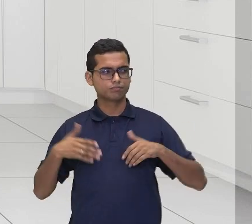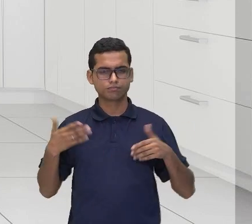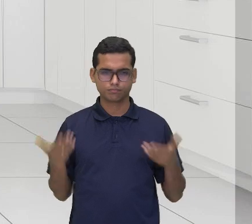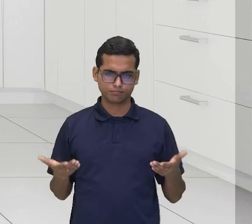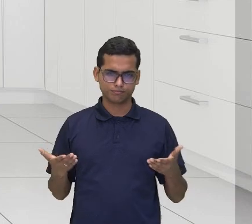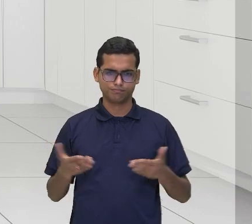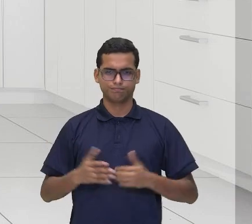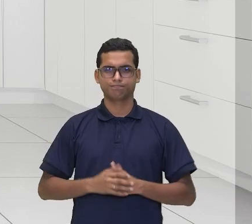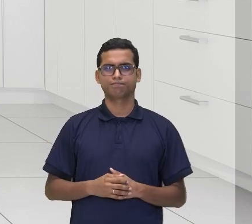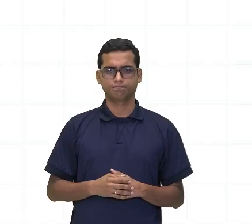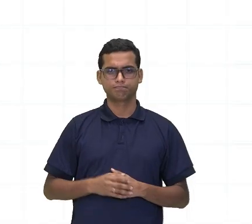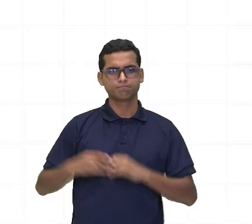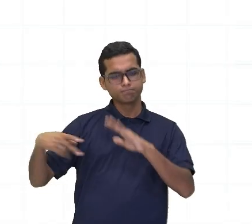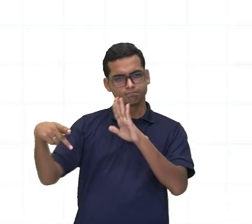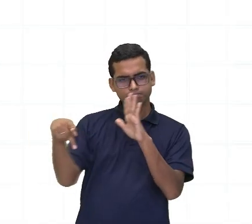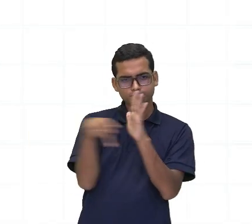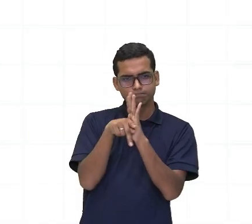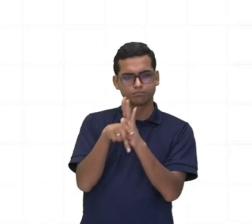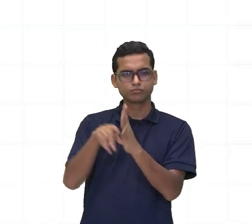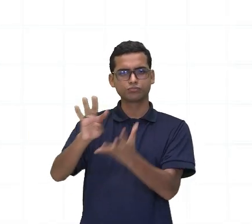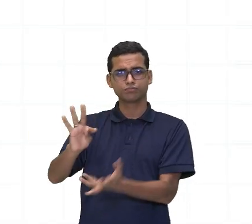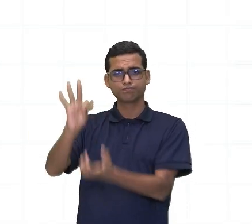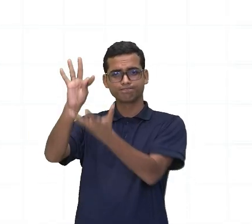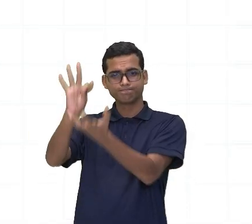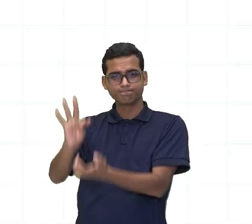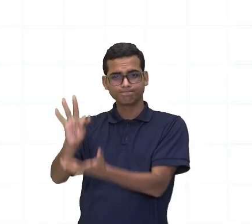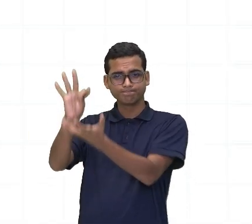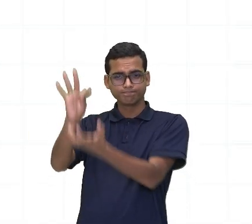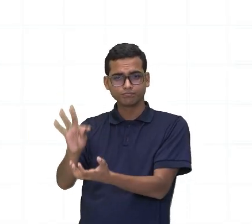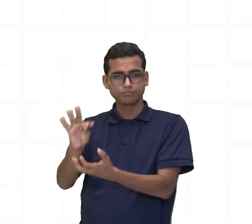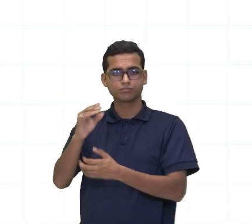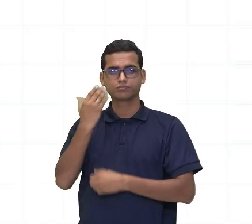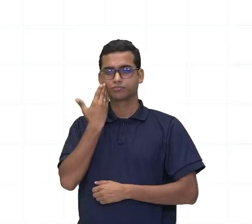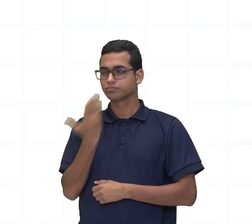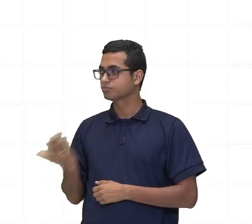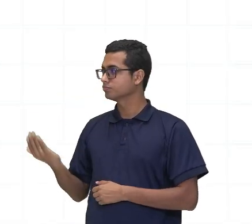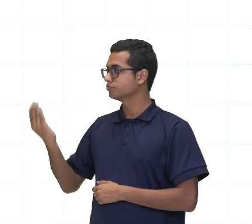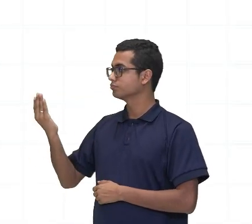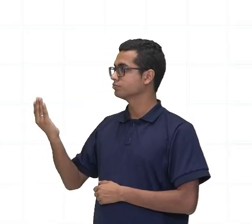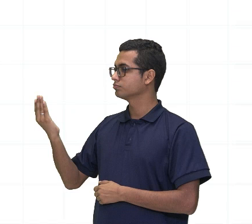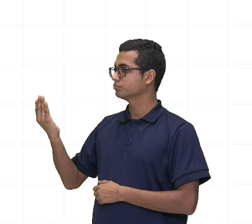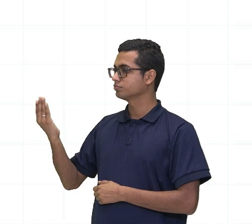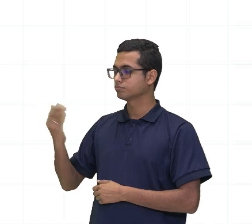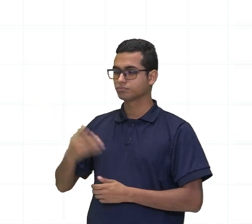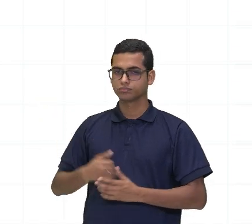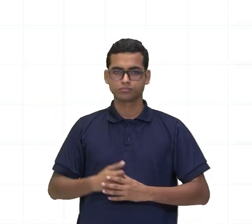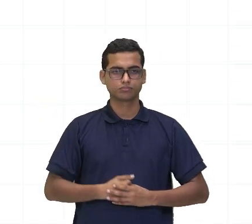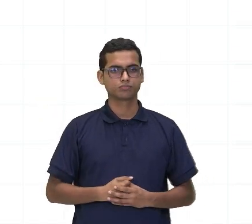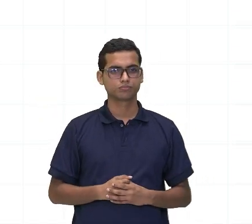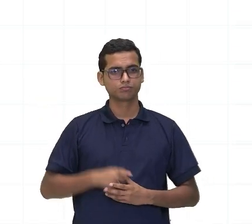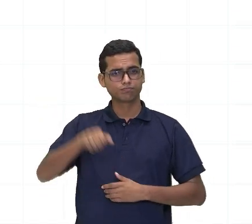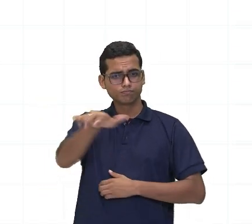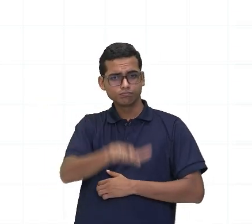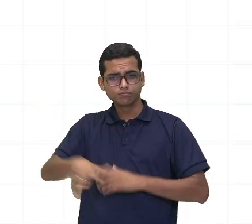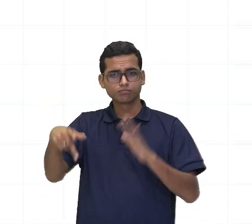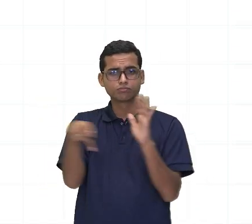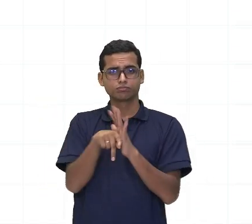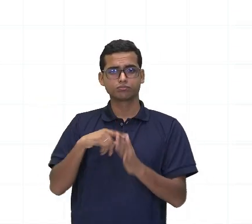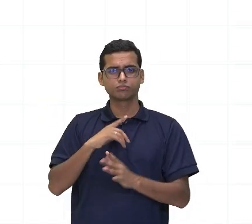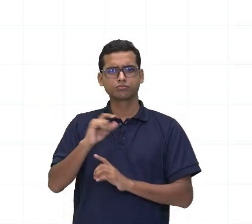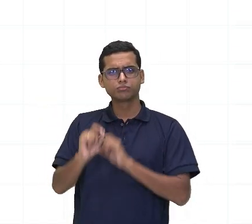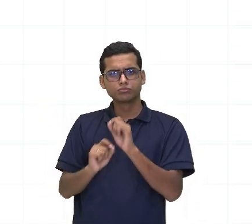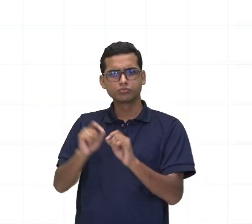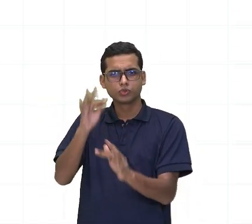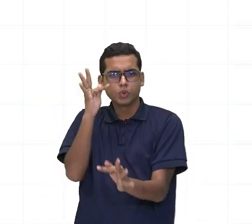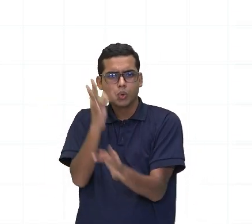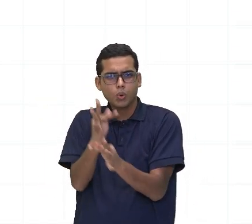A termodinâmica. A termodinâmica é a área da física que estuda diversos